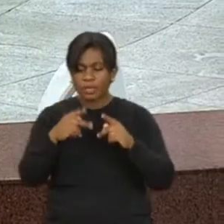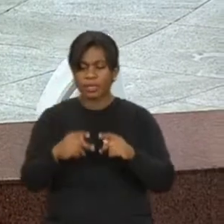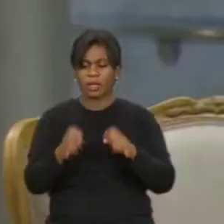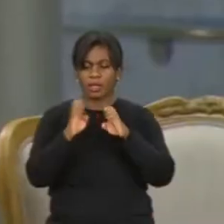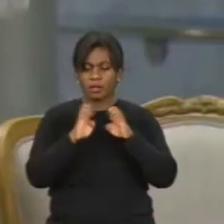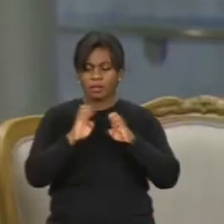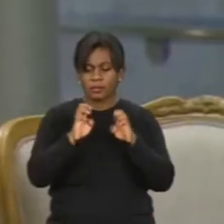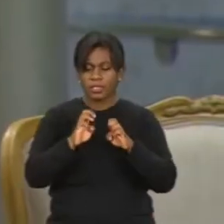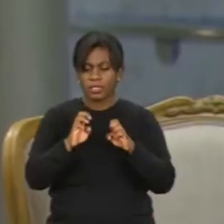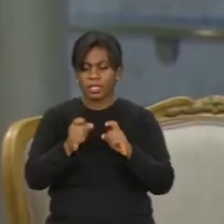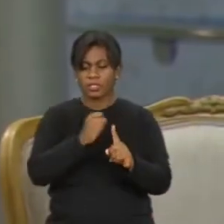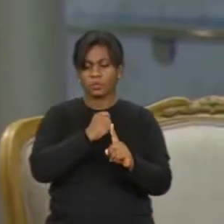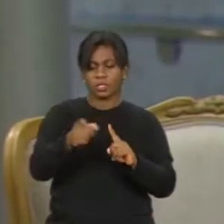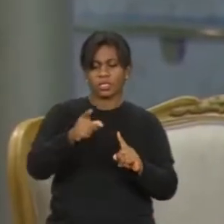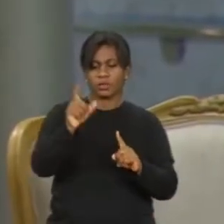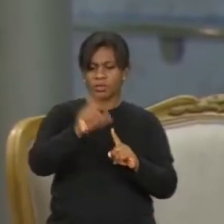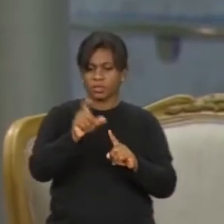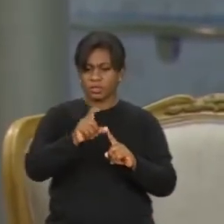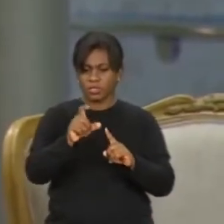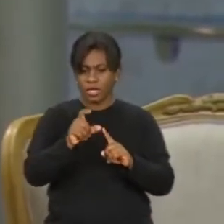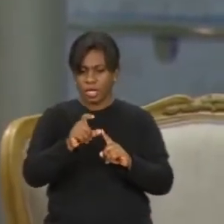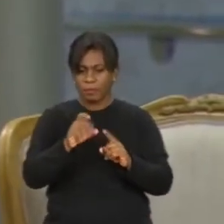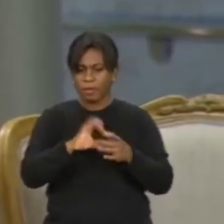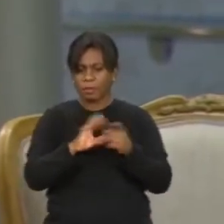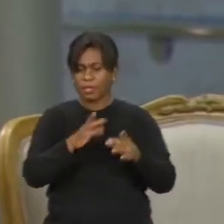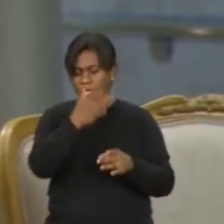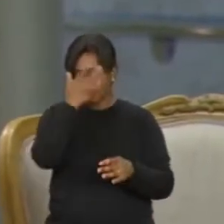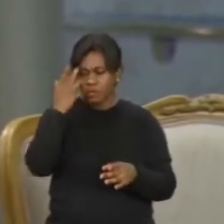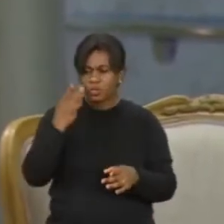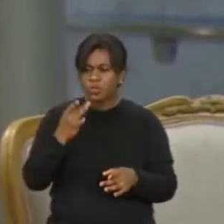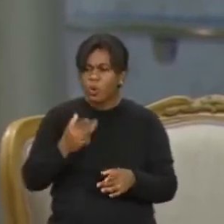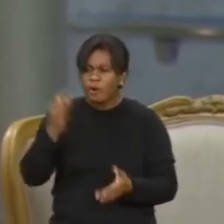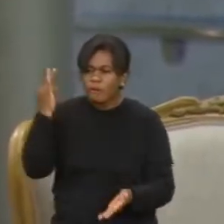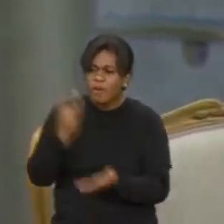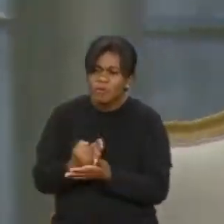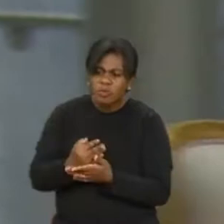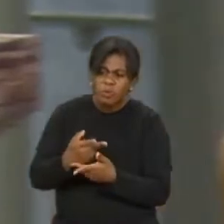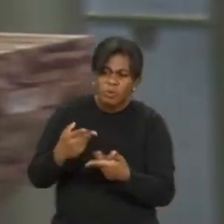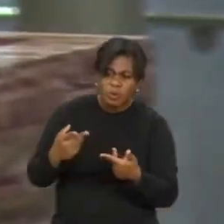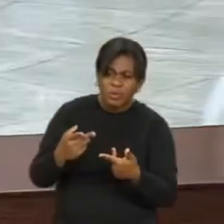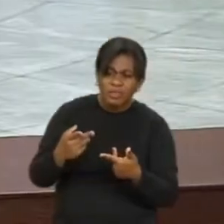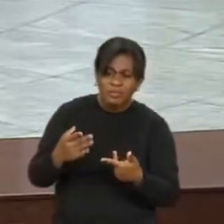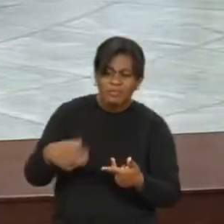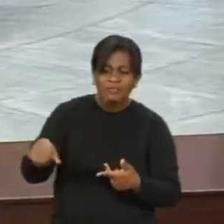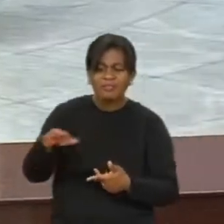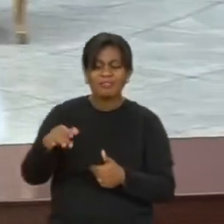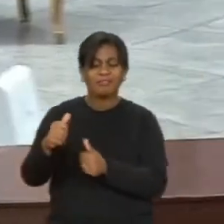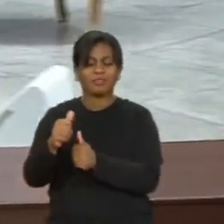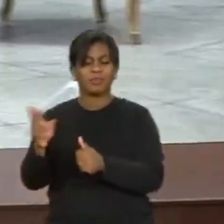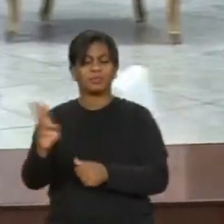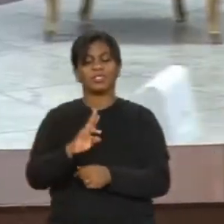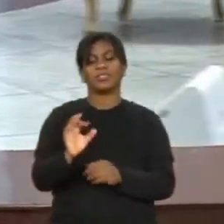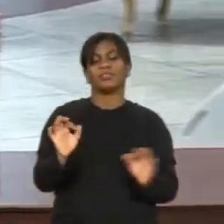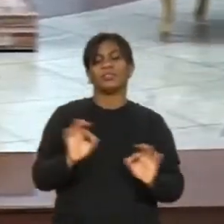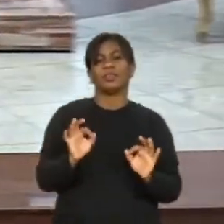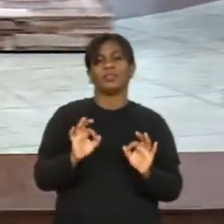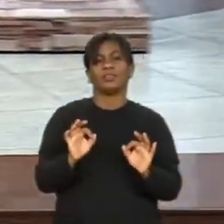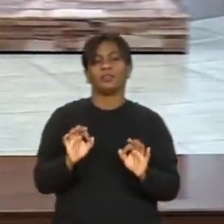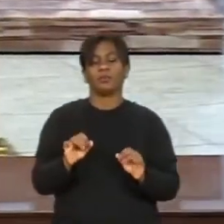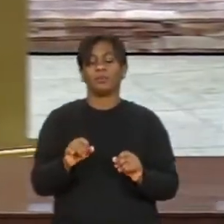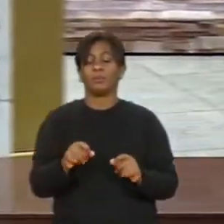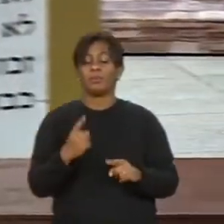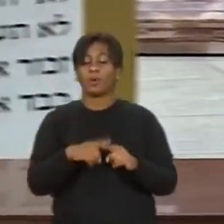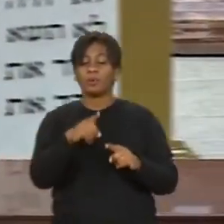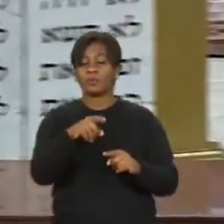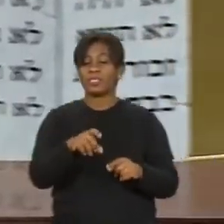demônios, libertar as pessoas, faltou o quê para vocês? O que é que faltou? Eles disseram: nada. Porque quando você depende